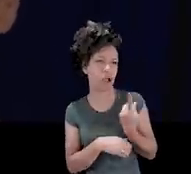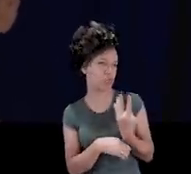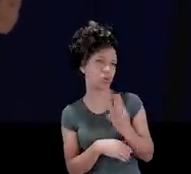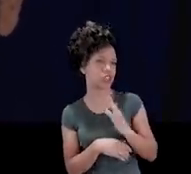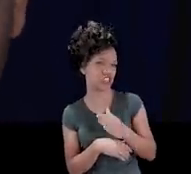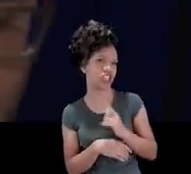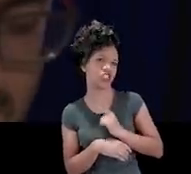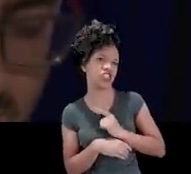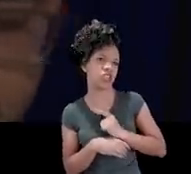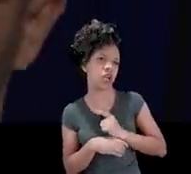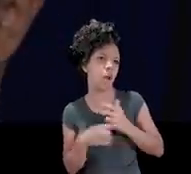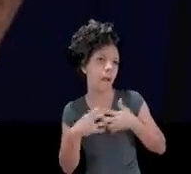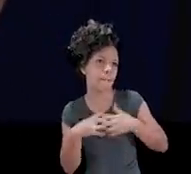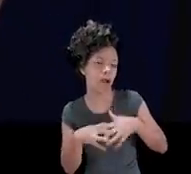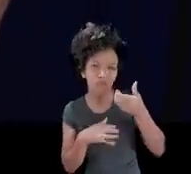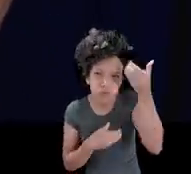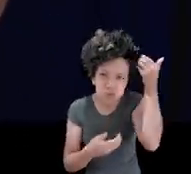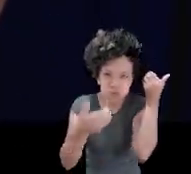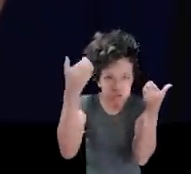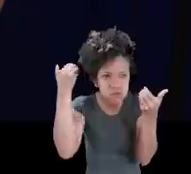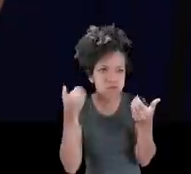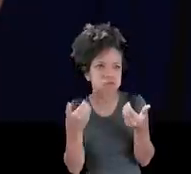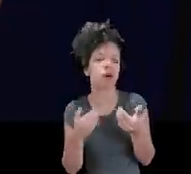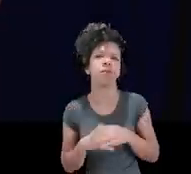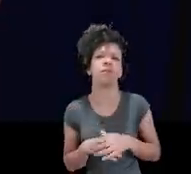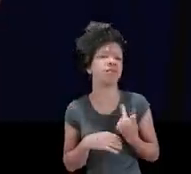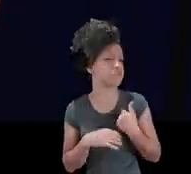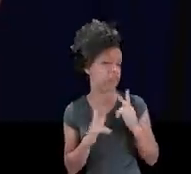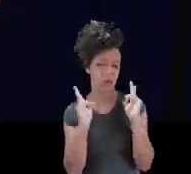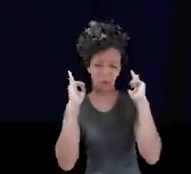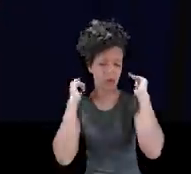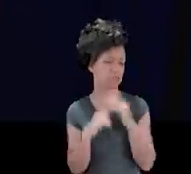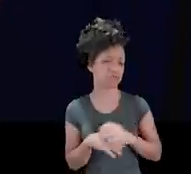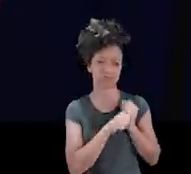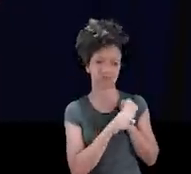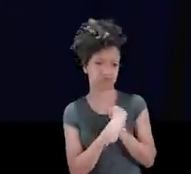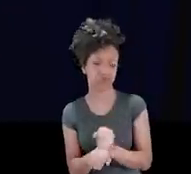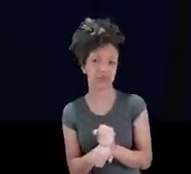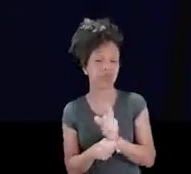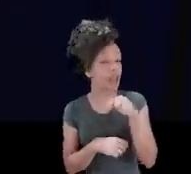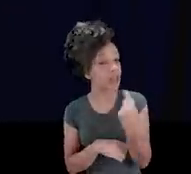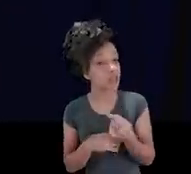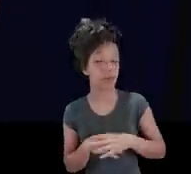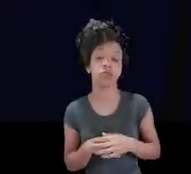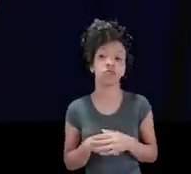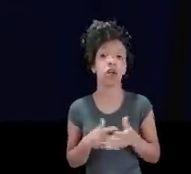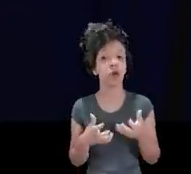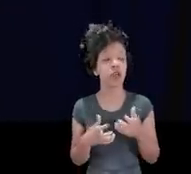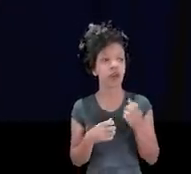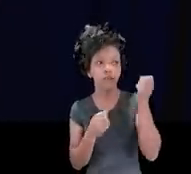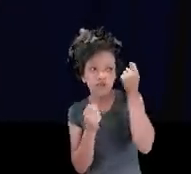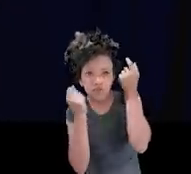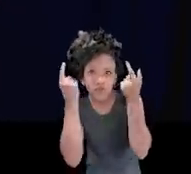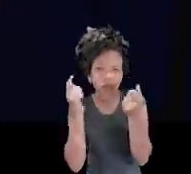uma máquina já em casa. Daquelas de fio mesmo, de barbeiro. E eu cortava meu cabelo, passei anos cortando o cabelo. Aí depois de um tempo eu comecei a querer deixar um